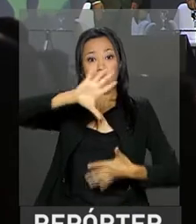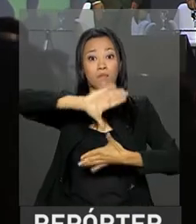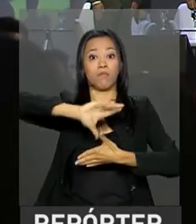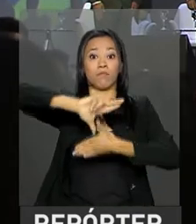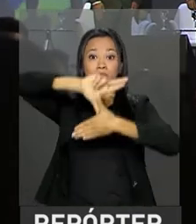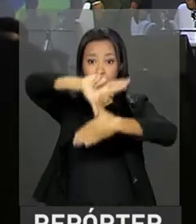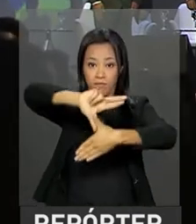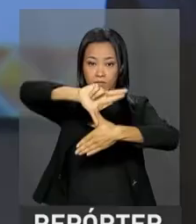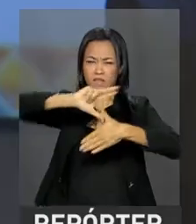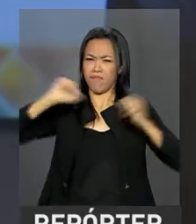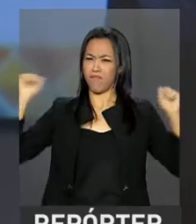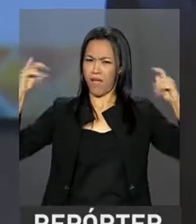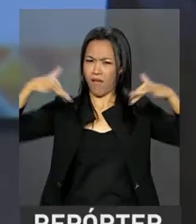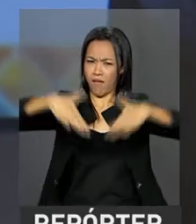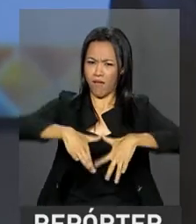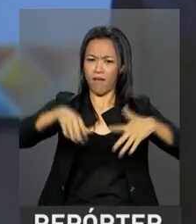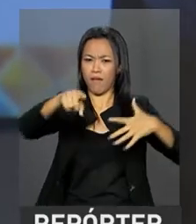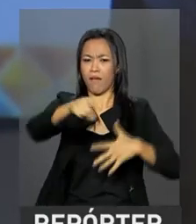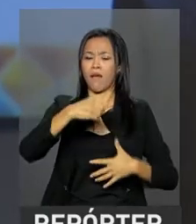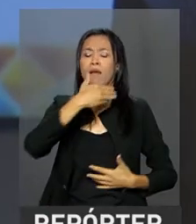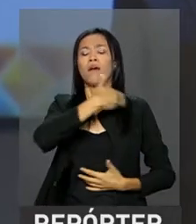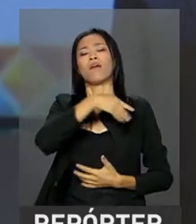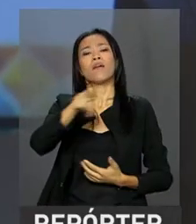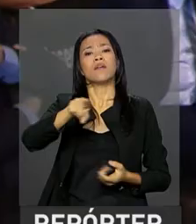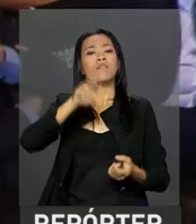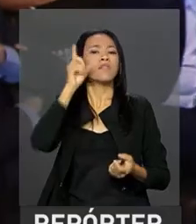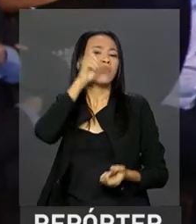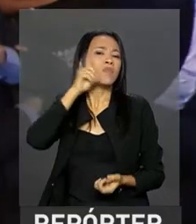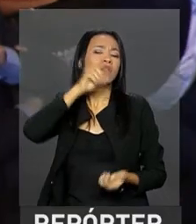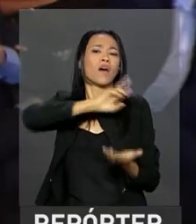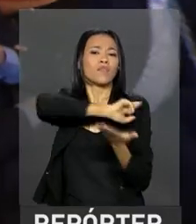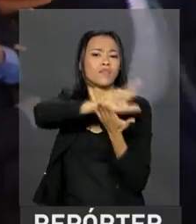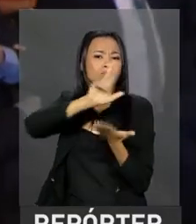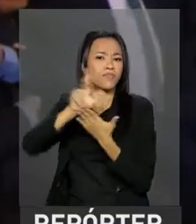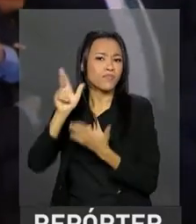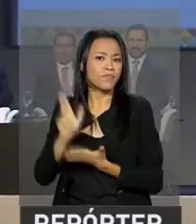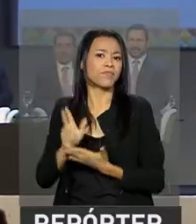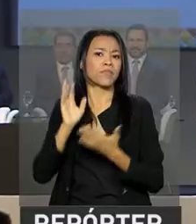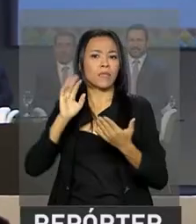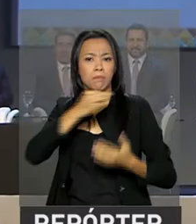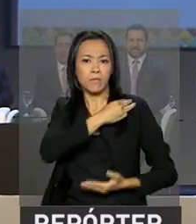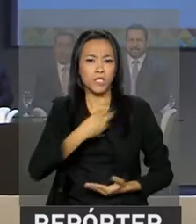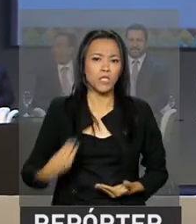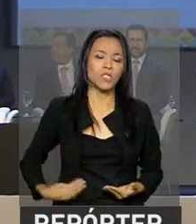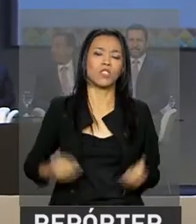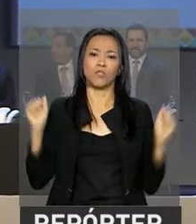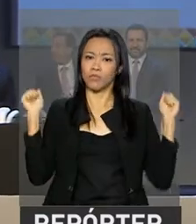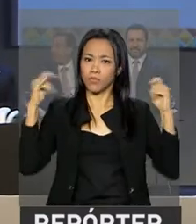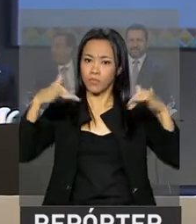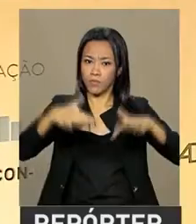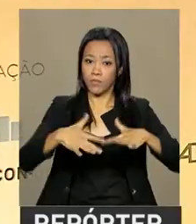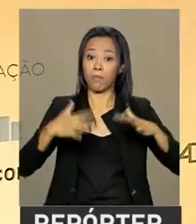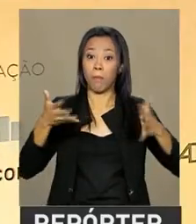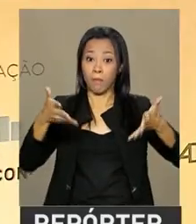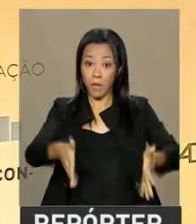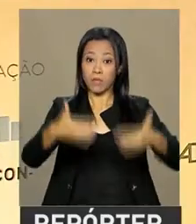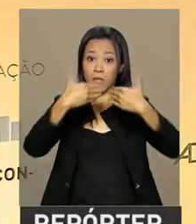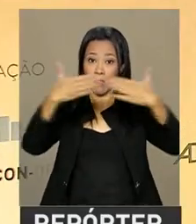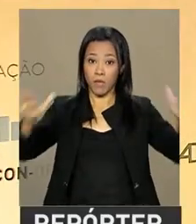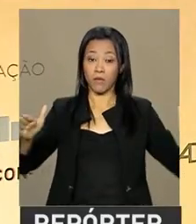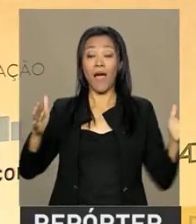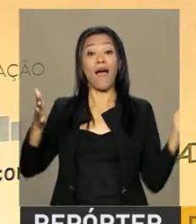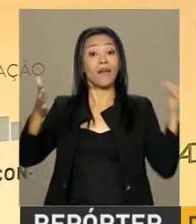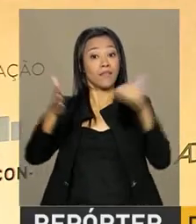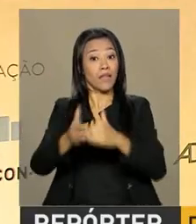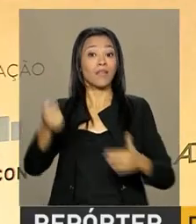Latina. Parlamentares, ministros e pesos pesados da economia nacional participaram da abertura. Até